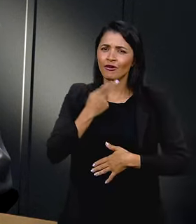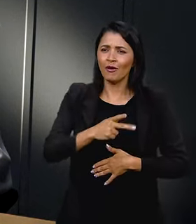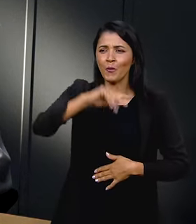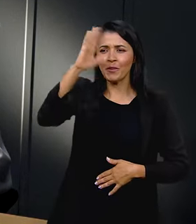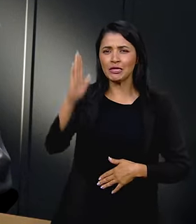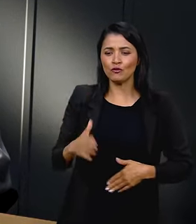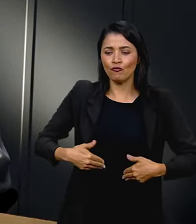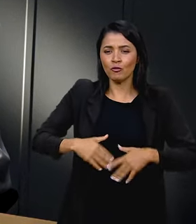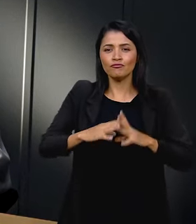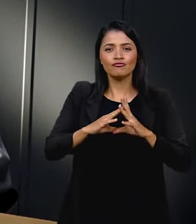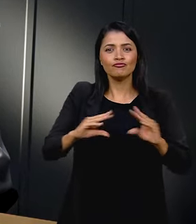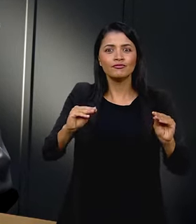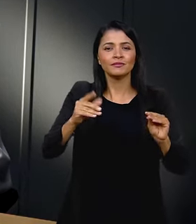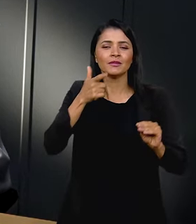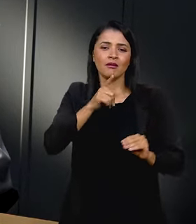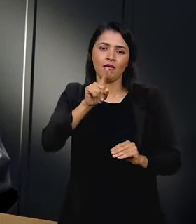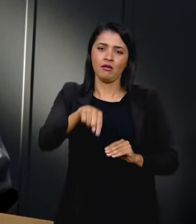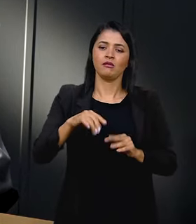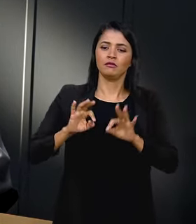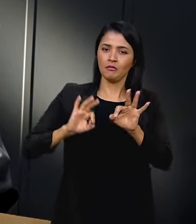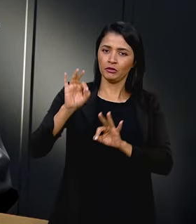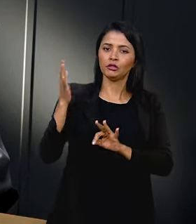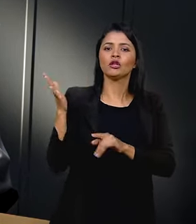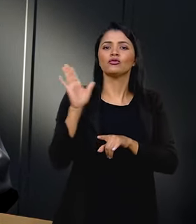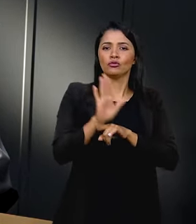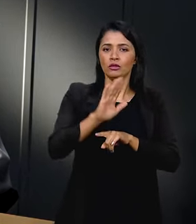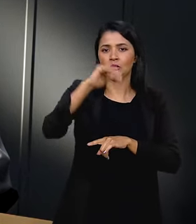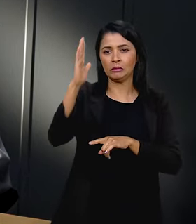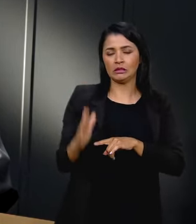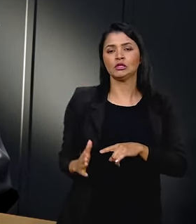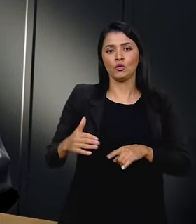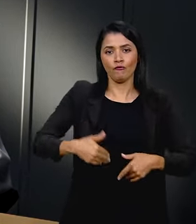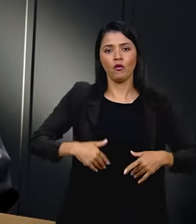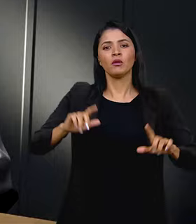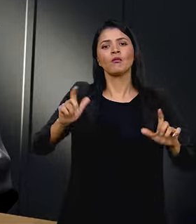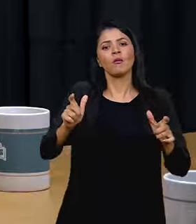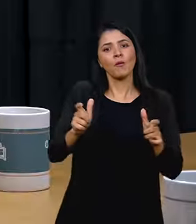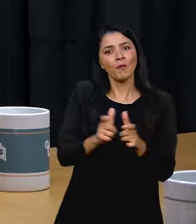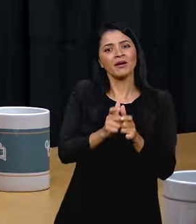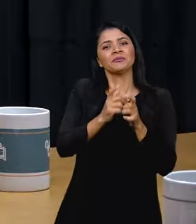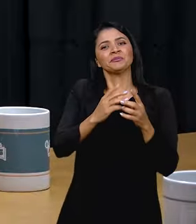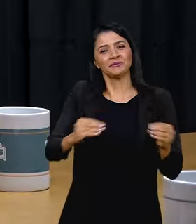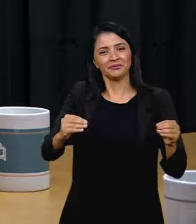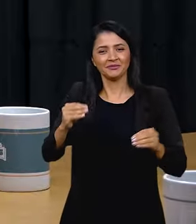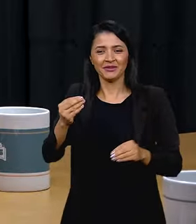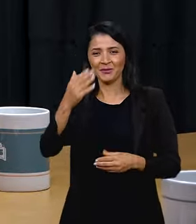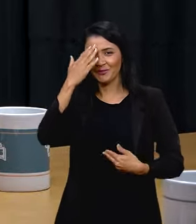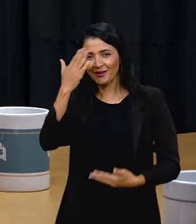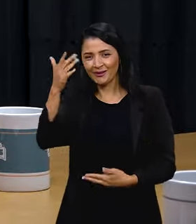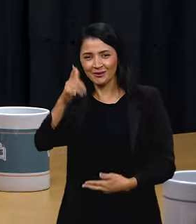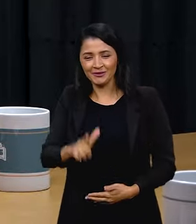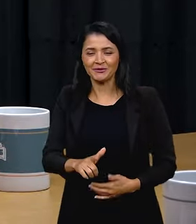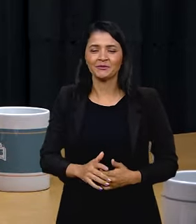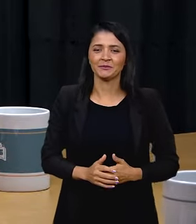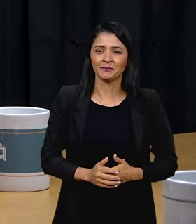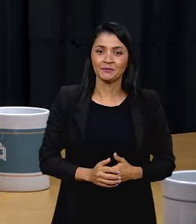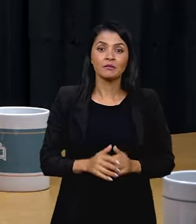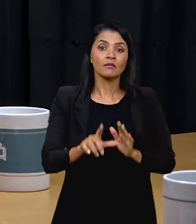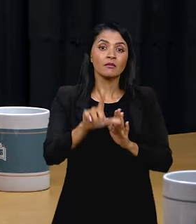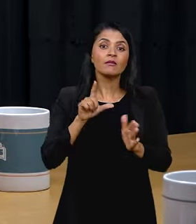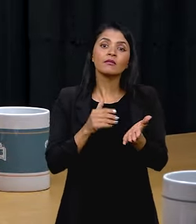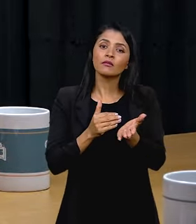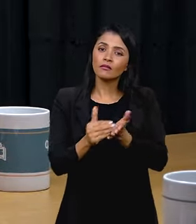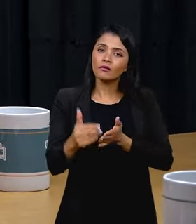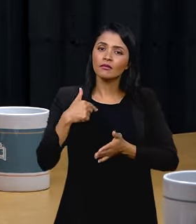fome esse plano aí que tá ajudando a tirar o Brasil do mapa da Fome que bom obrigada mais uma vez antes de